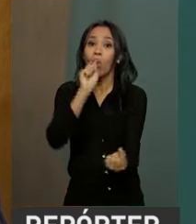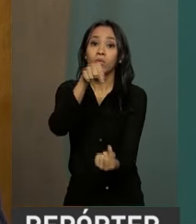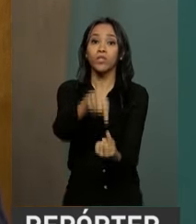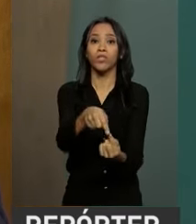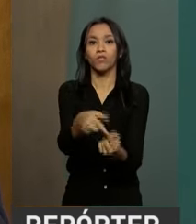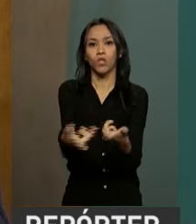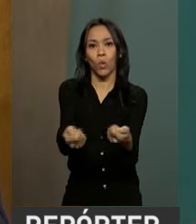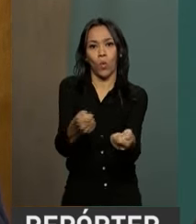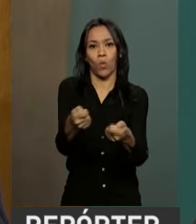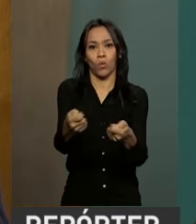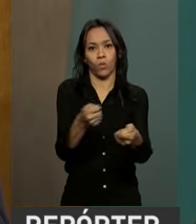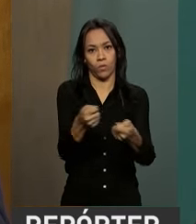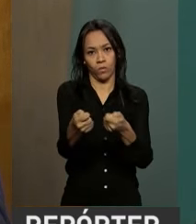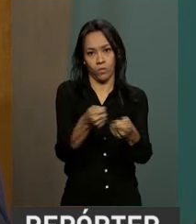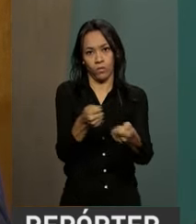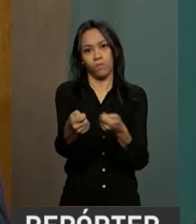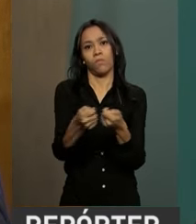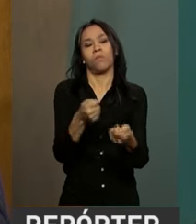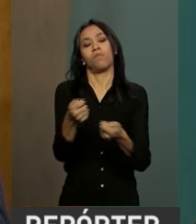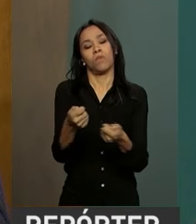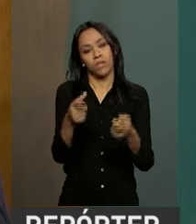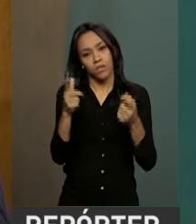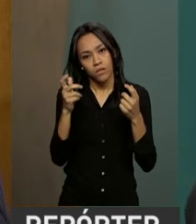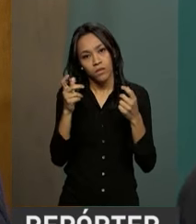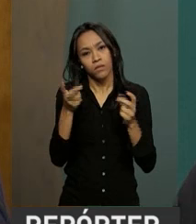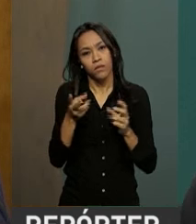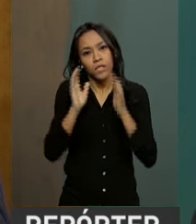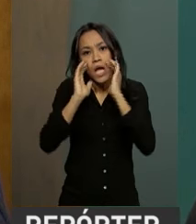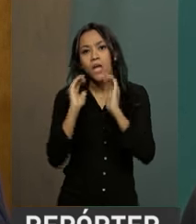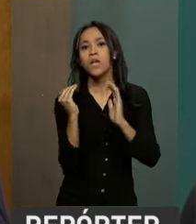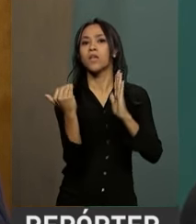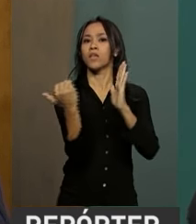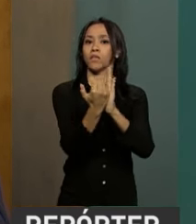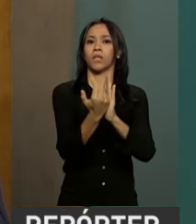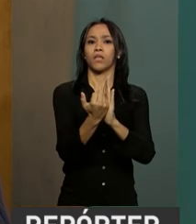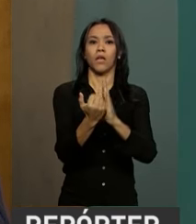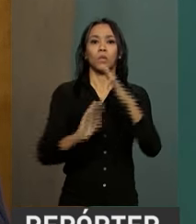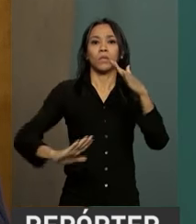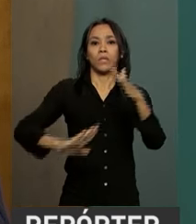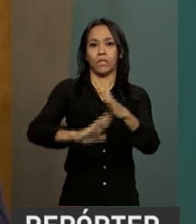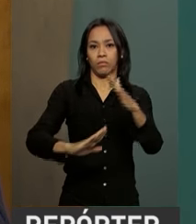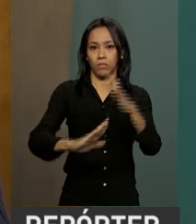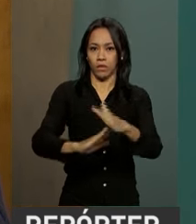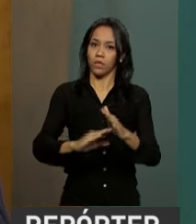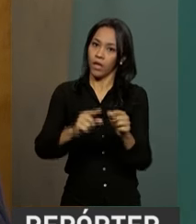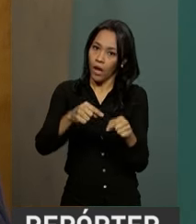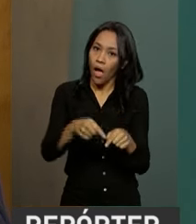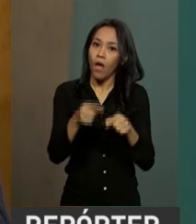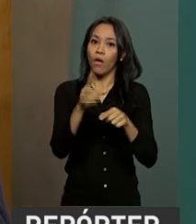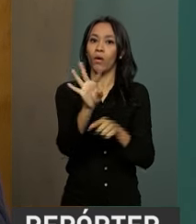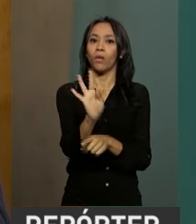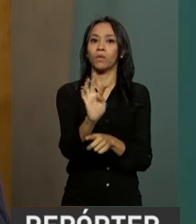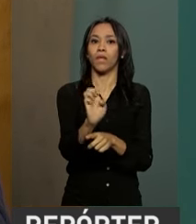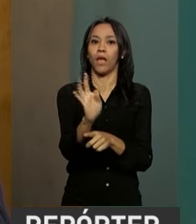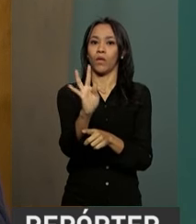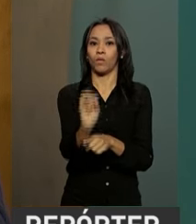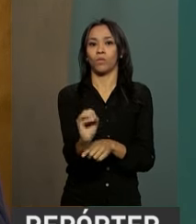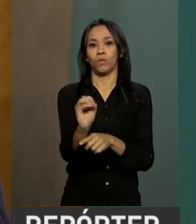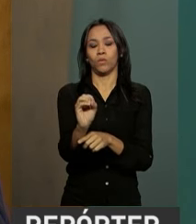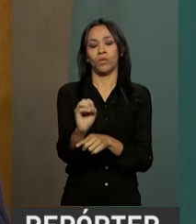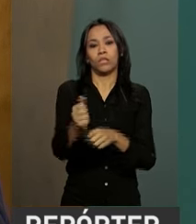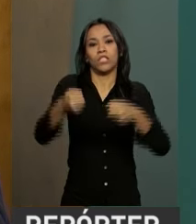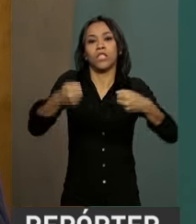seja respeitado esse teto, né? Como nós temos mencionado,